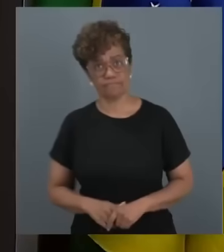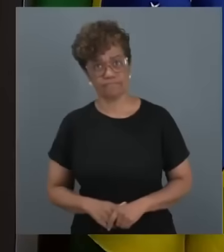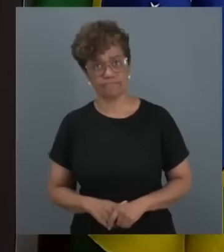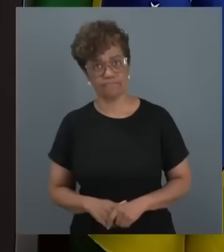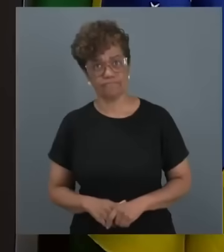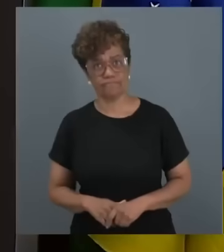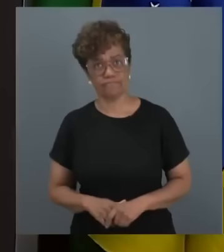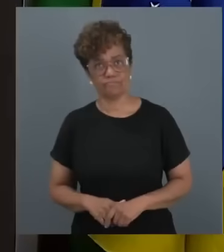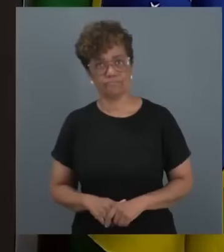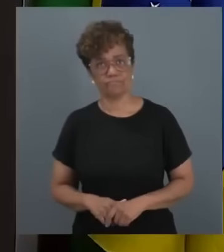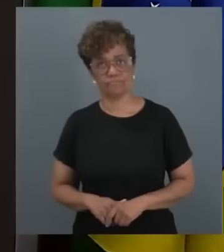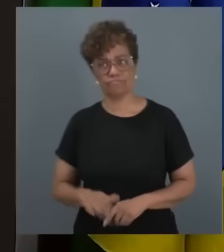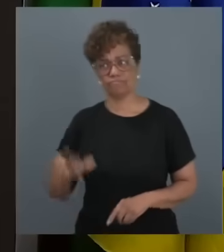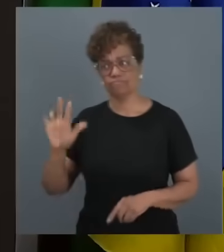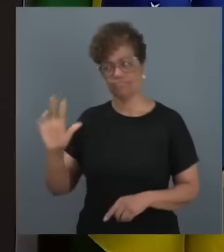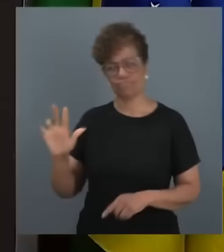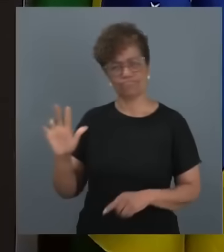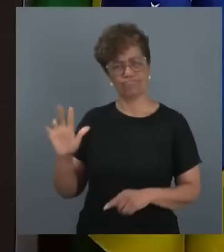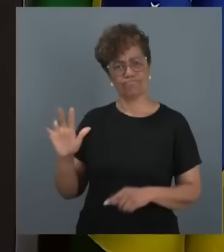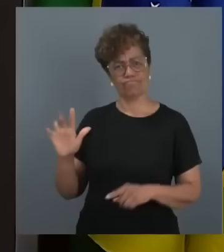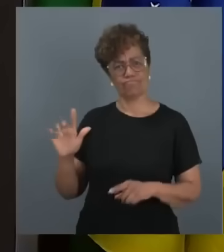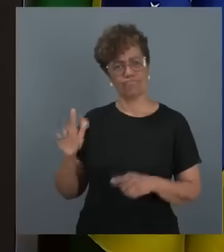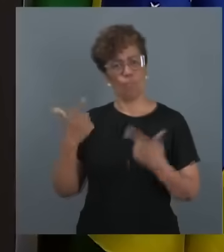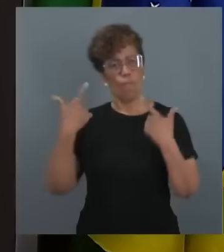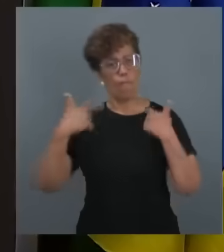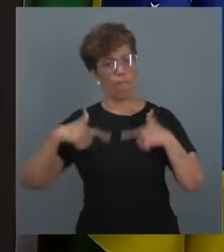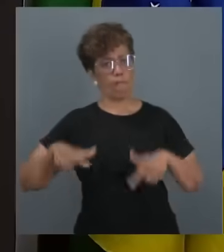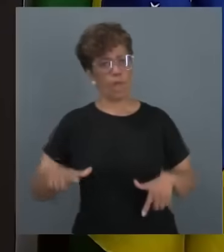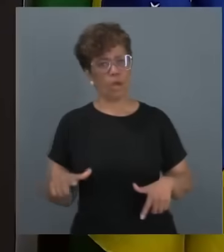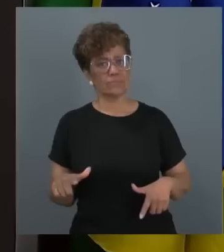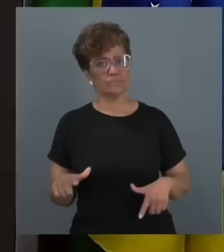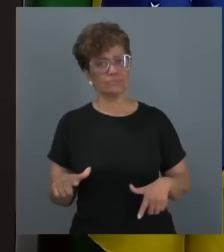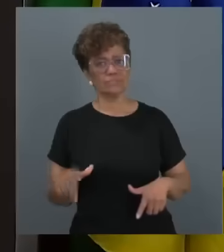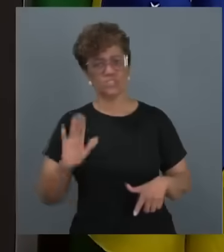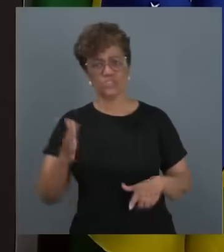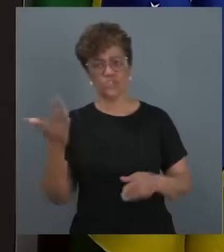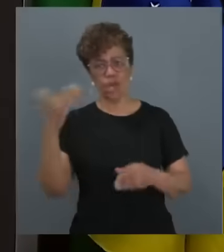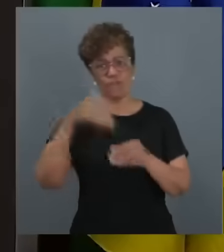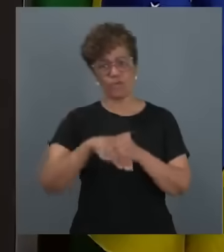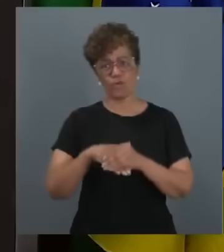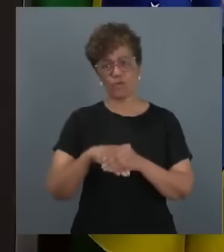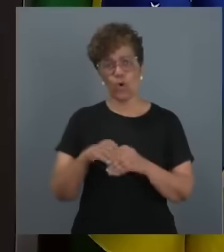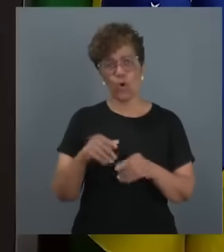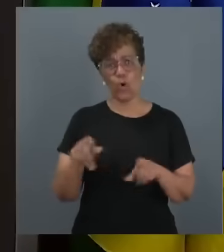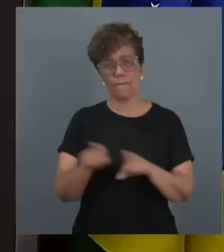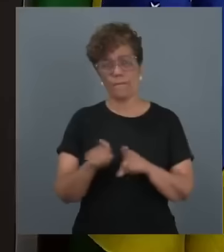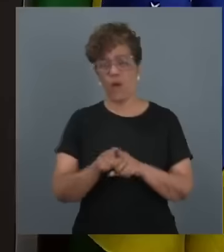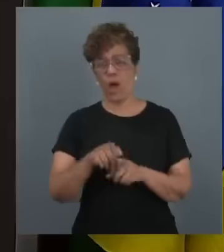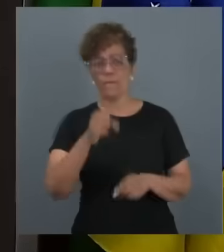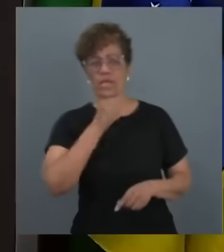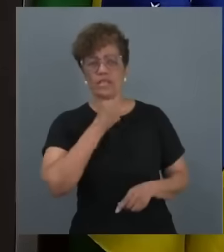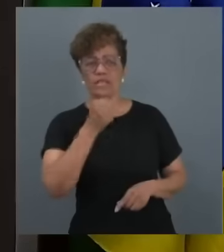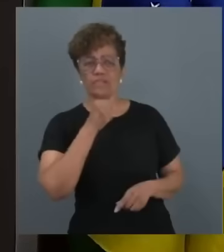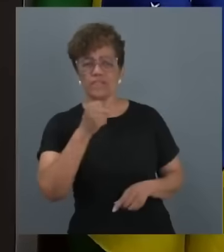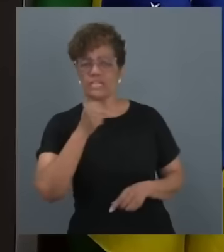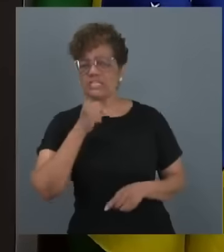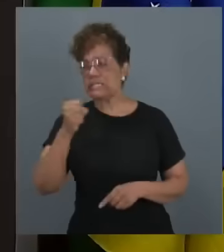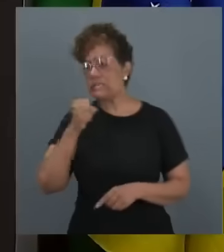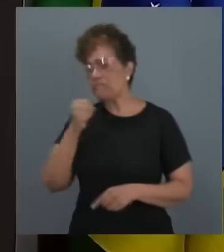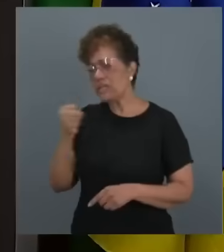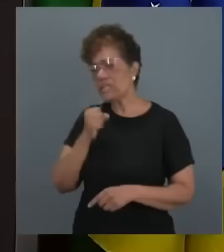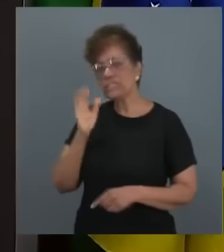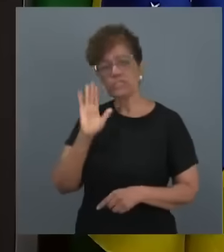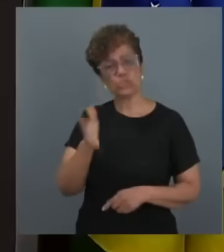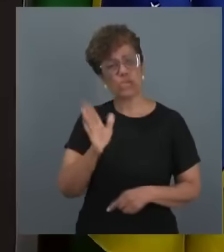colocar um comando imparcial. Já estava dando a entrevista aí para cima e para baixo, tweet,